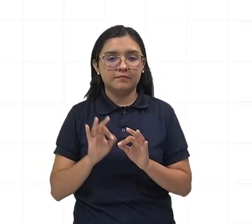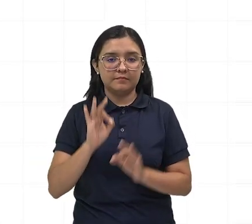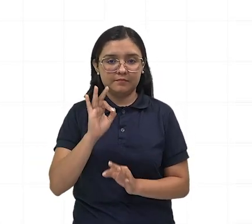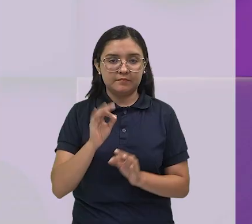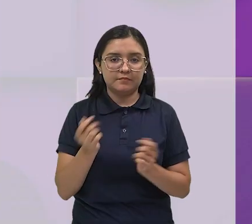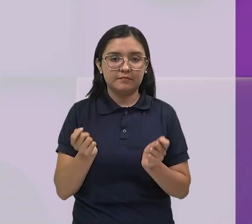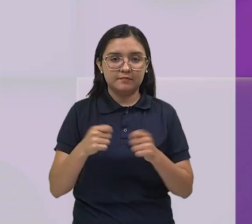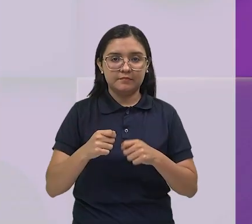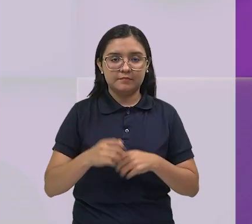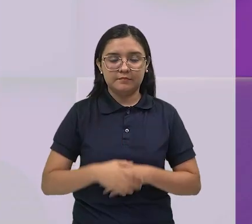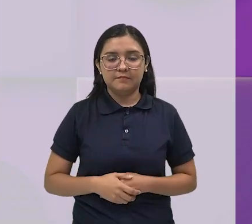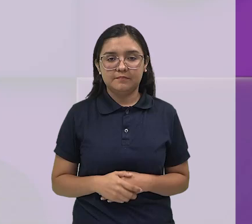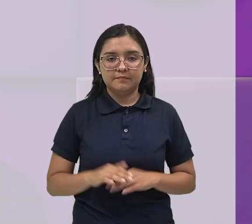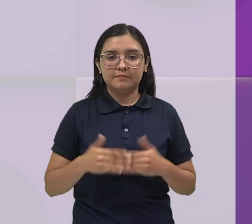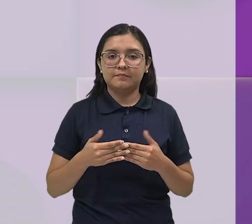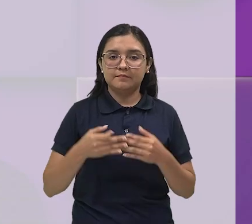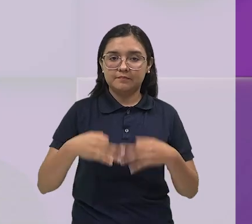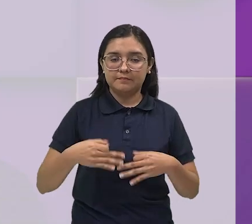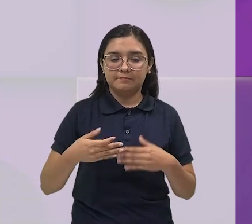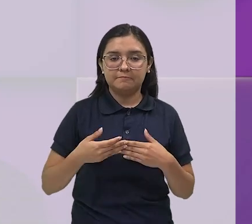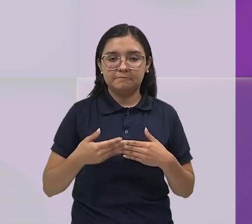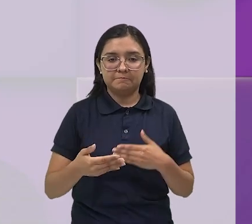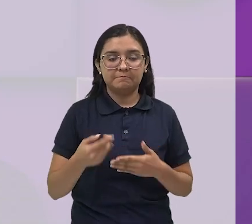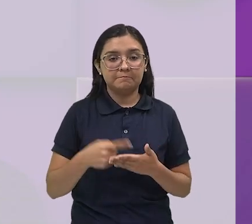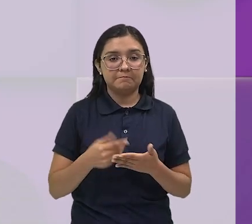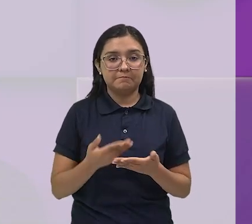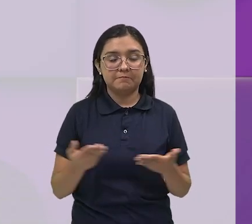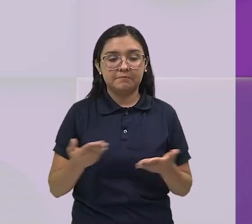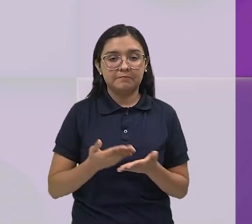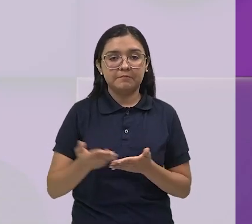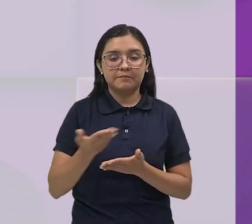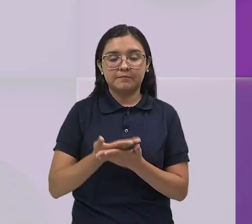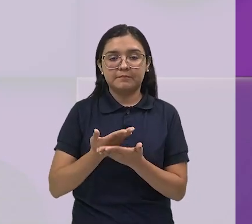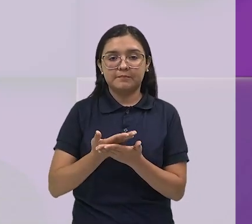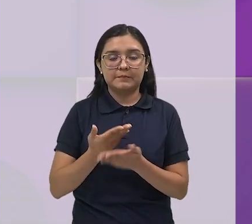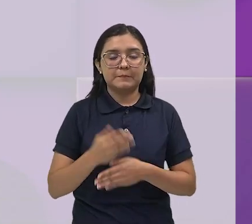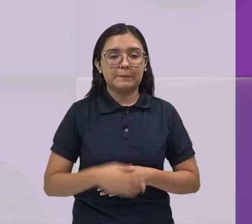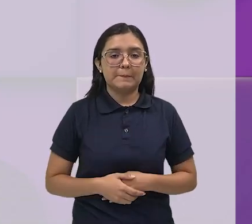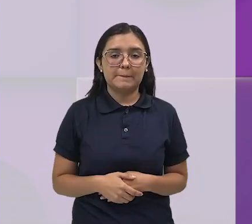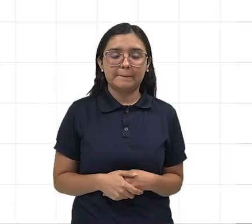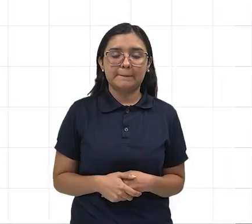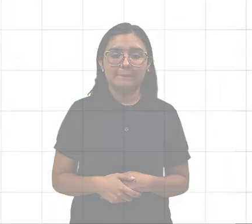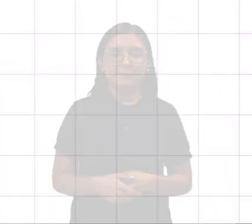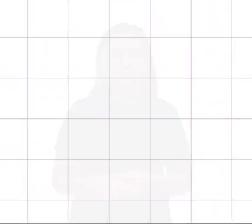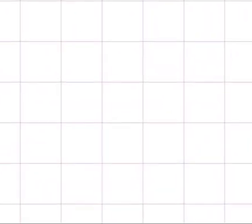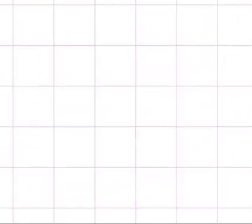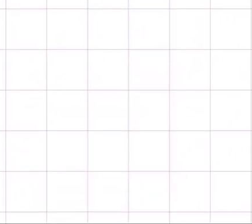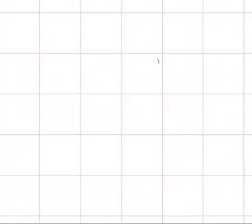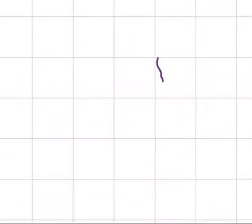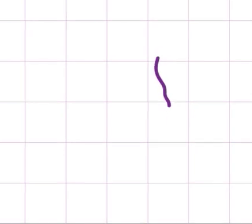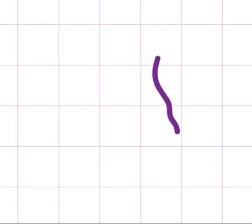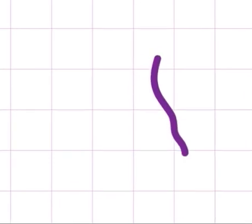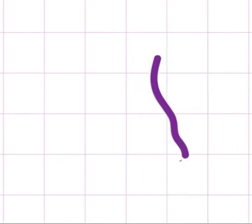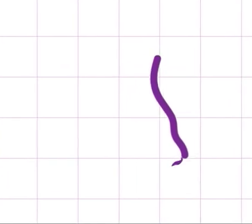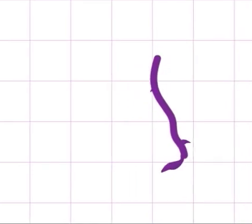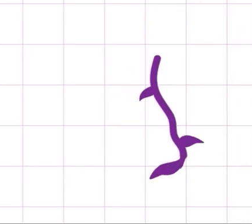capacidades. Muito bem, convido você agora, venha para a nossa aula.